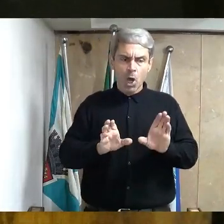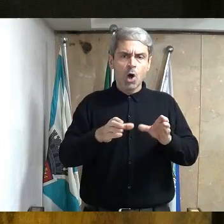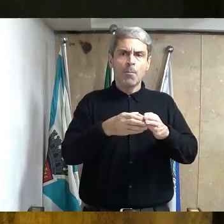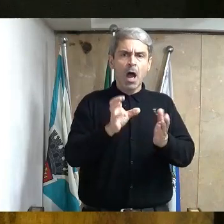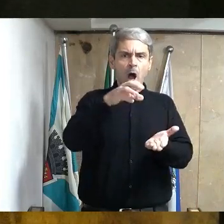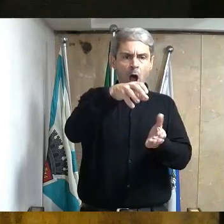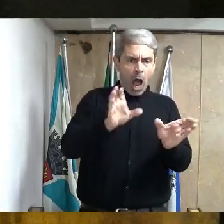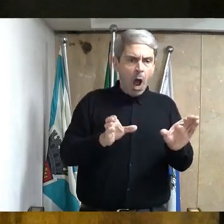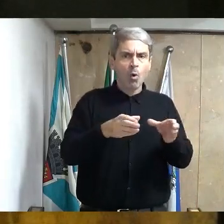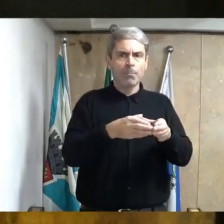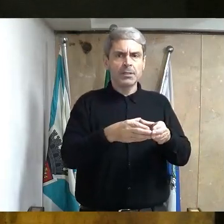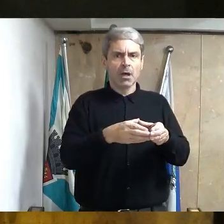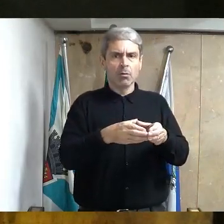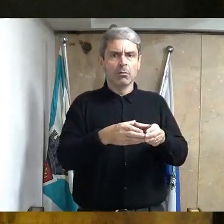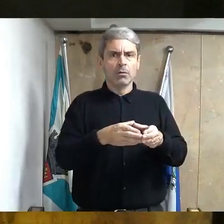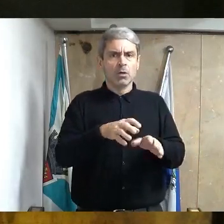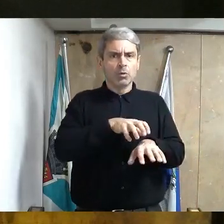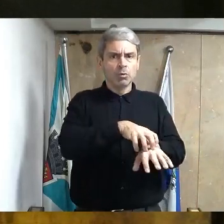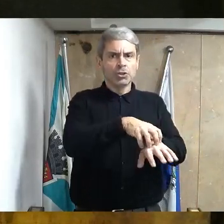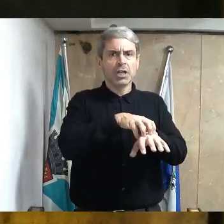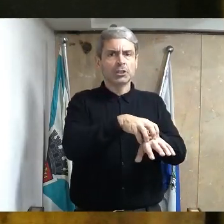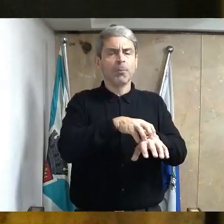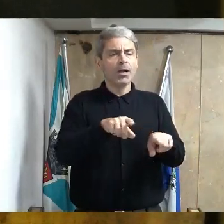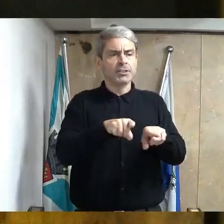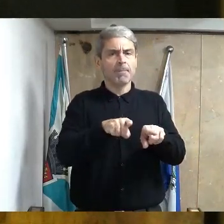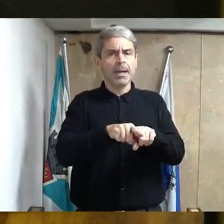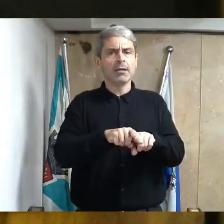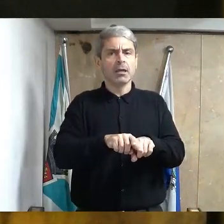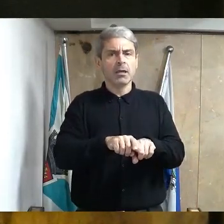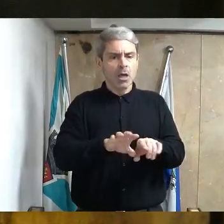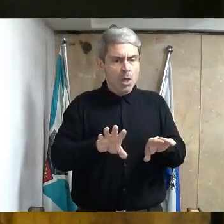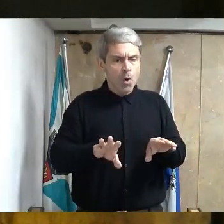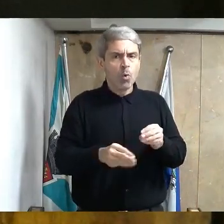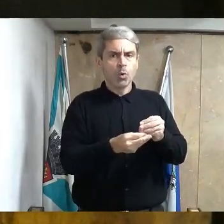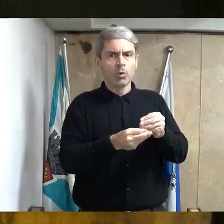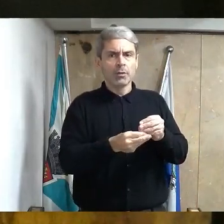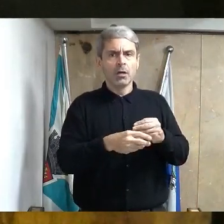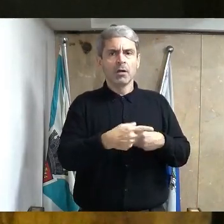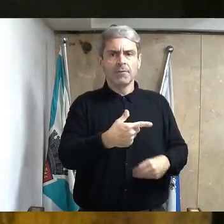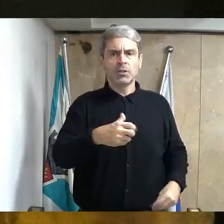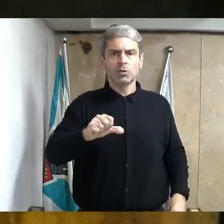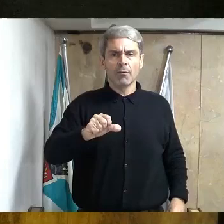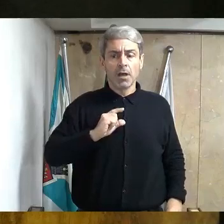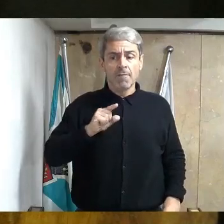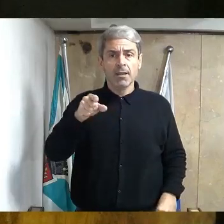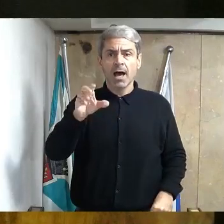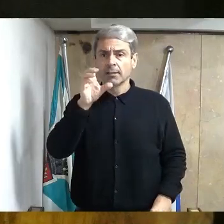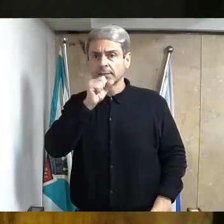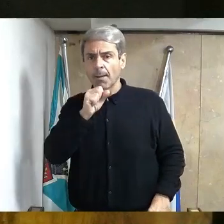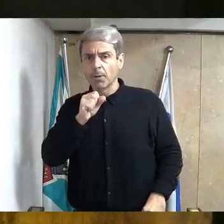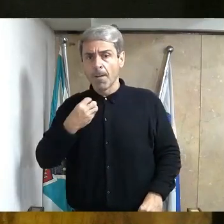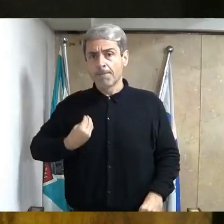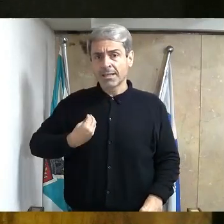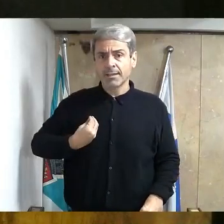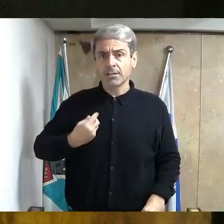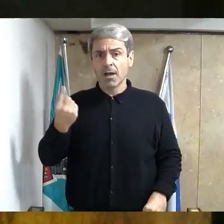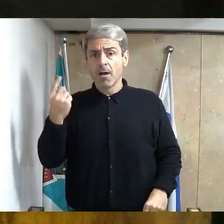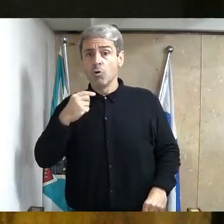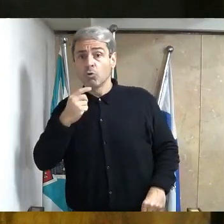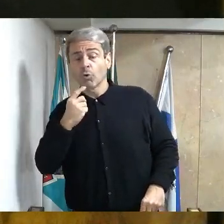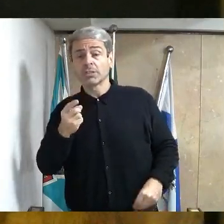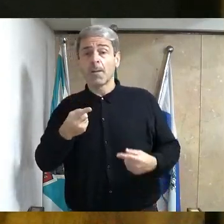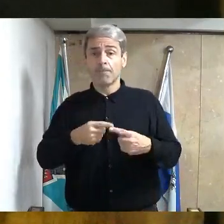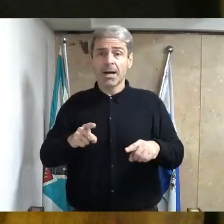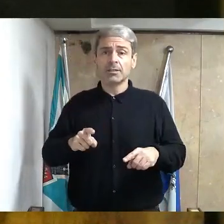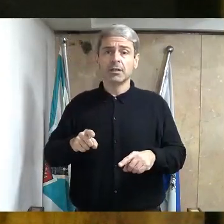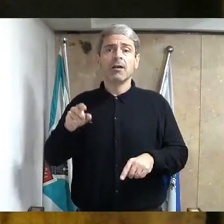inclui, luta. Os 29 não puderam estar presentes na blitz porque também tinham seus afazeres.